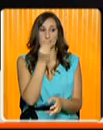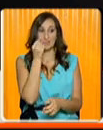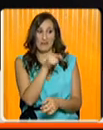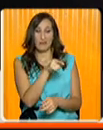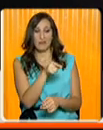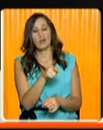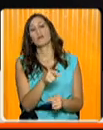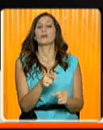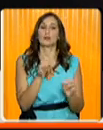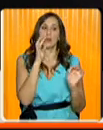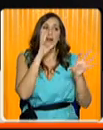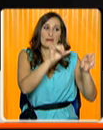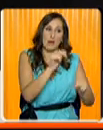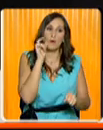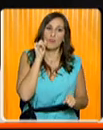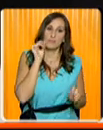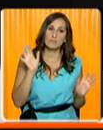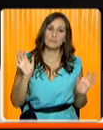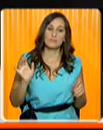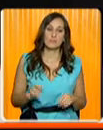assim, agarra isso.